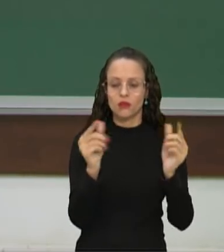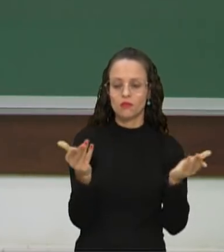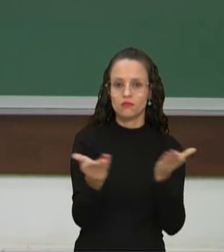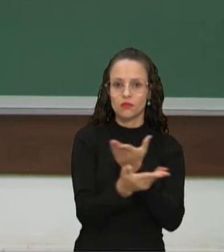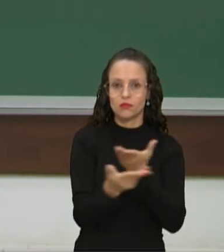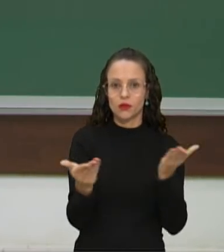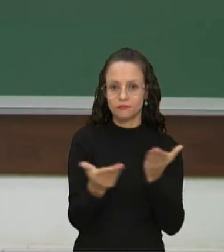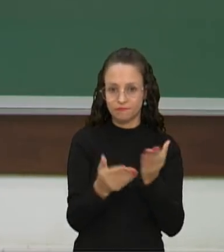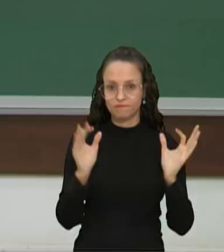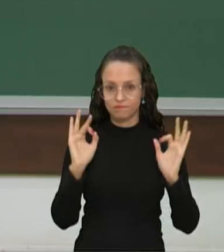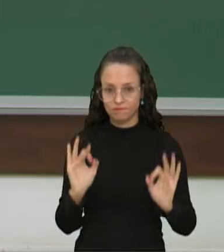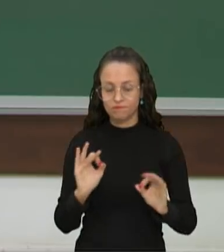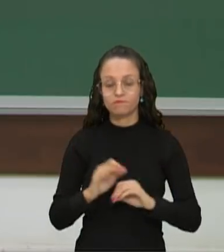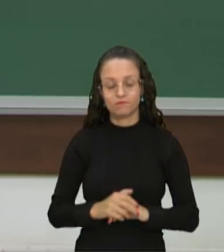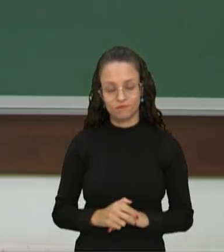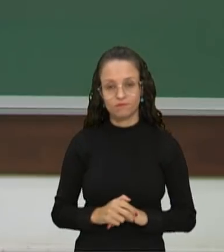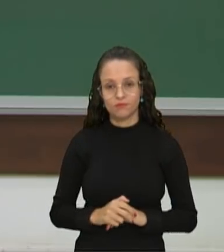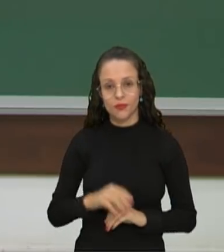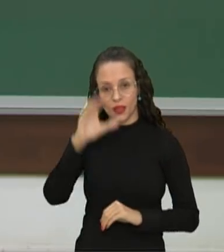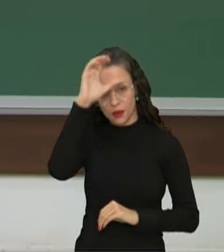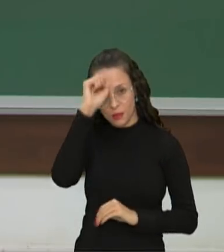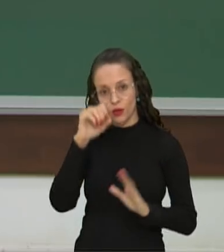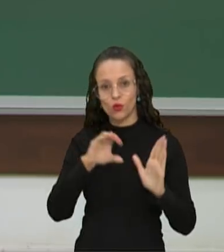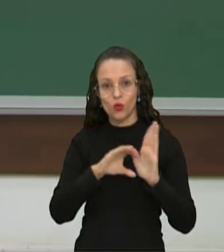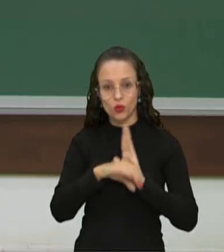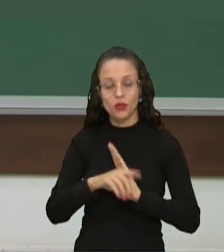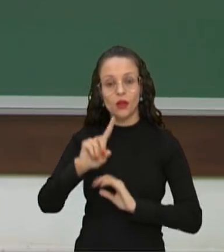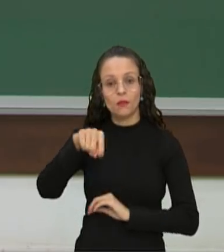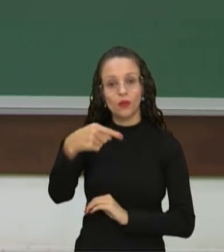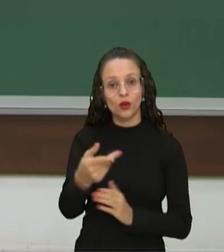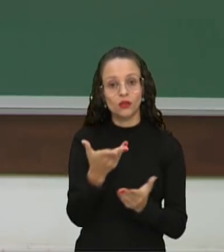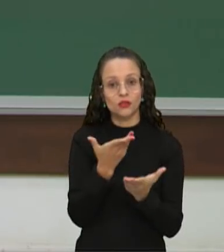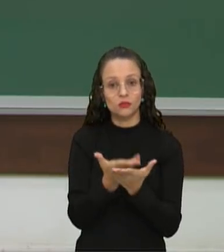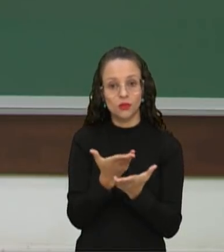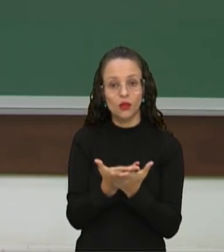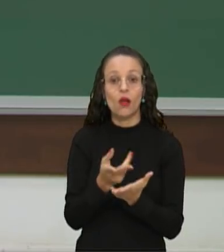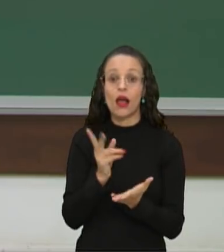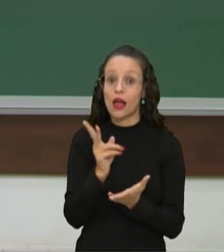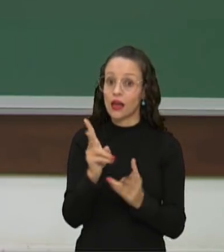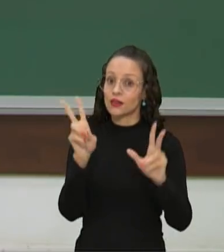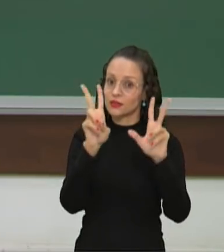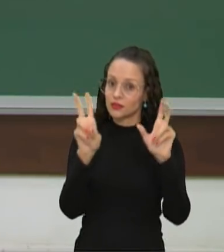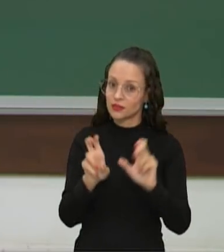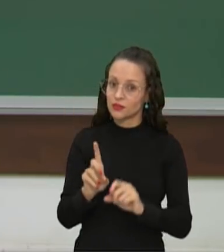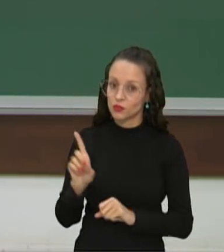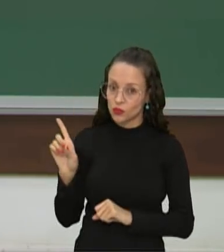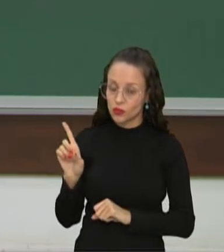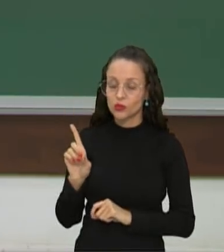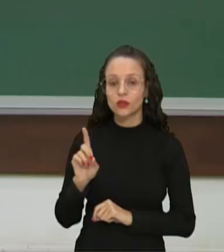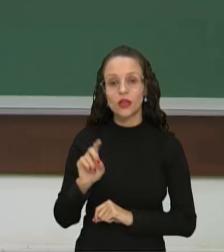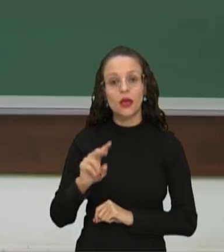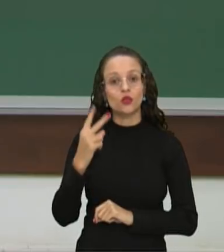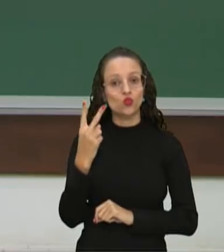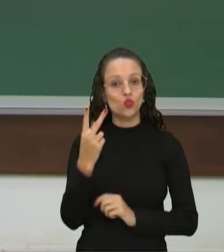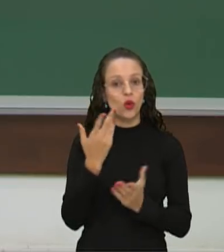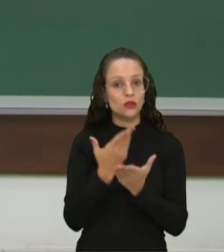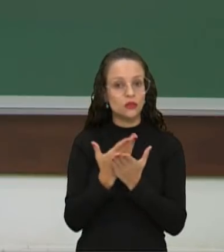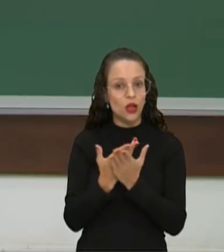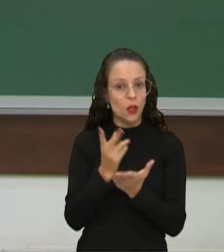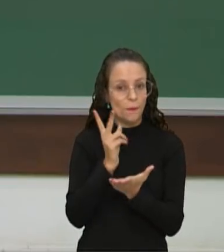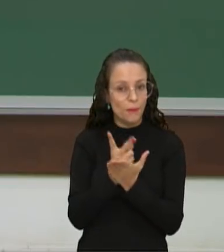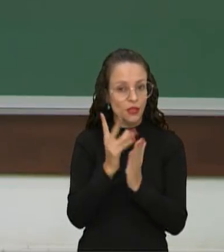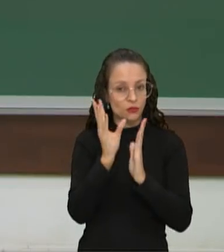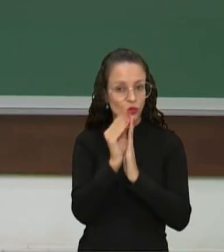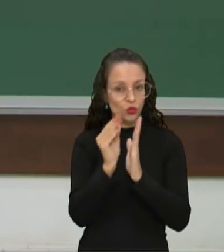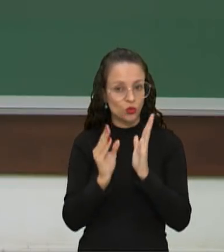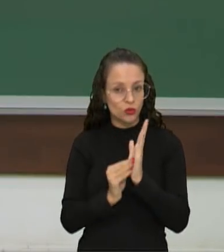irmãs, certo? Então a gente viu esses conceitos hoje. Na aula que vem a gente ainda vai falar disso aqui, tá? Então a gente vai ter mais 2 aulas para falar desse